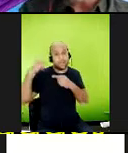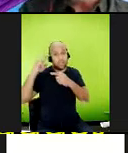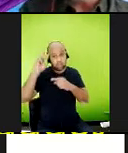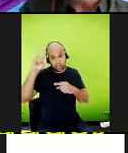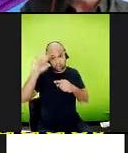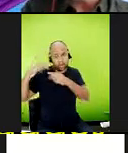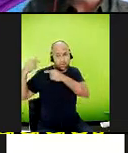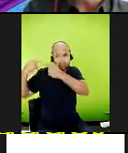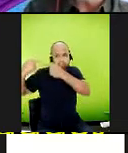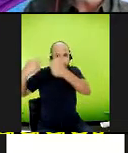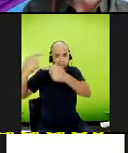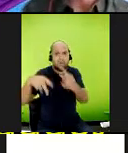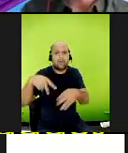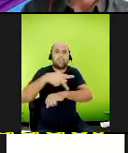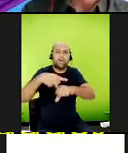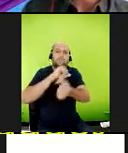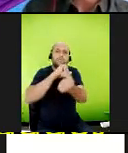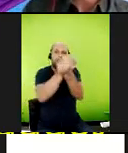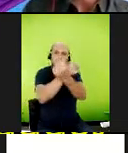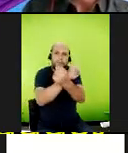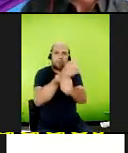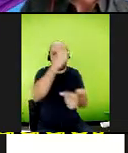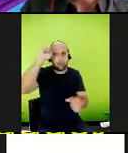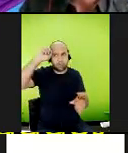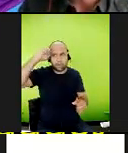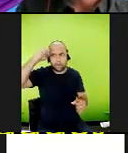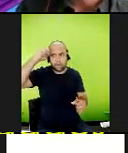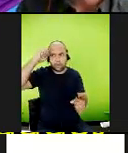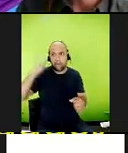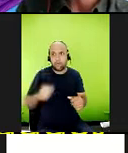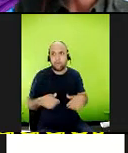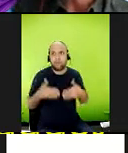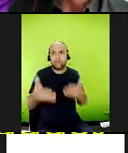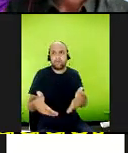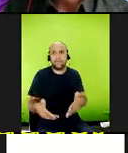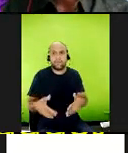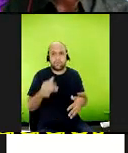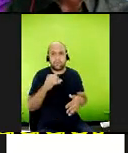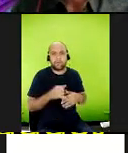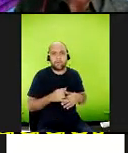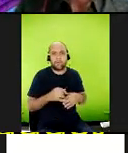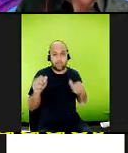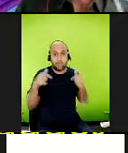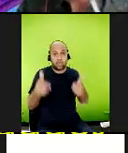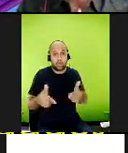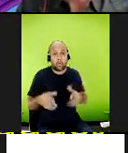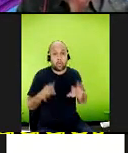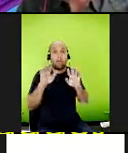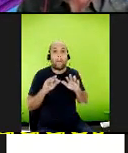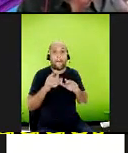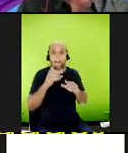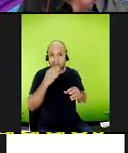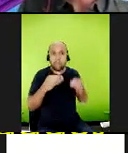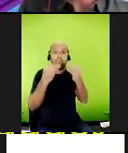escravizou né então o a população africana que chegou aqui não e desejada pelo contrário E aí nesse